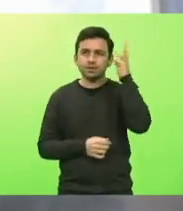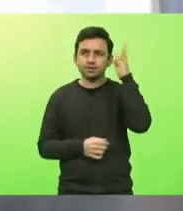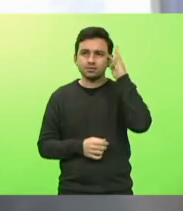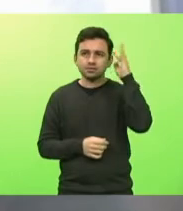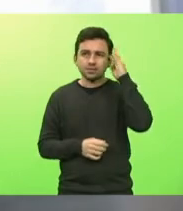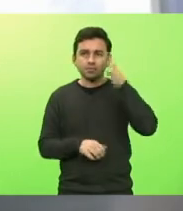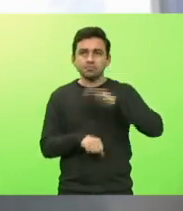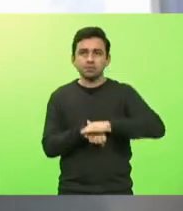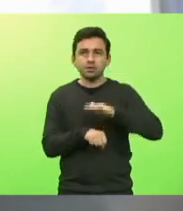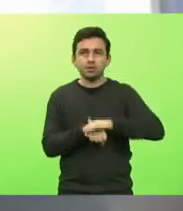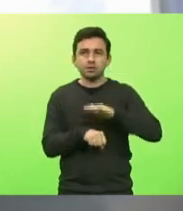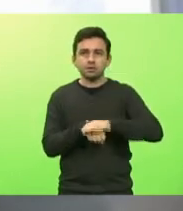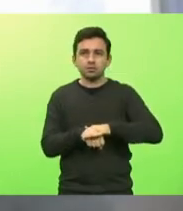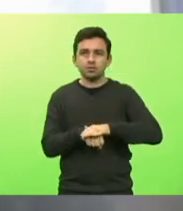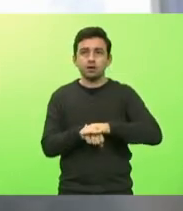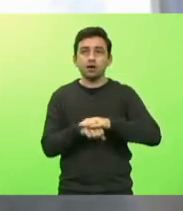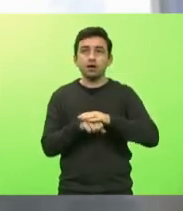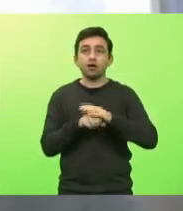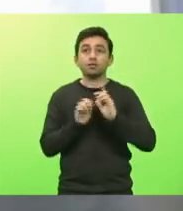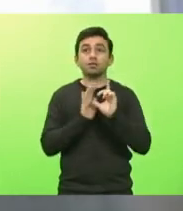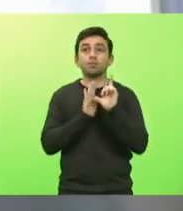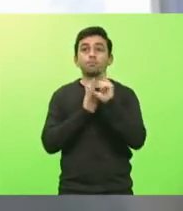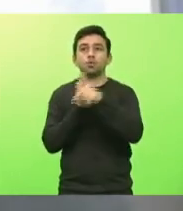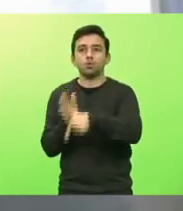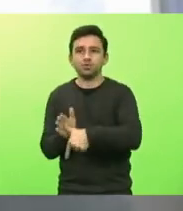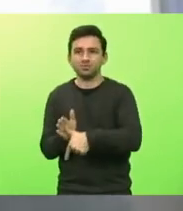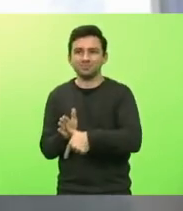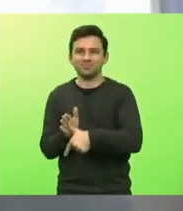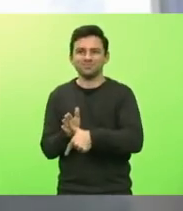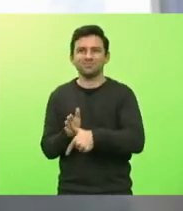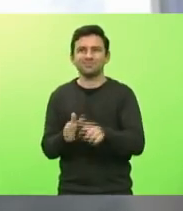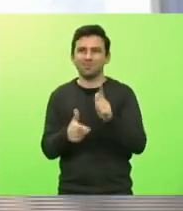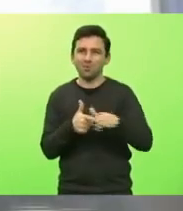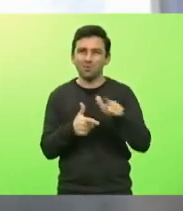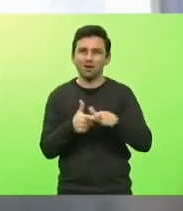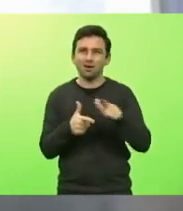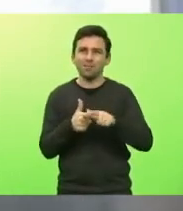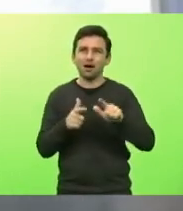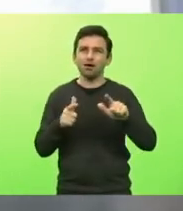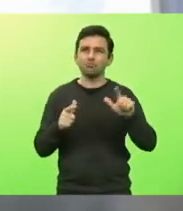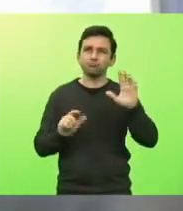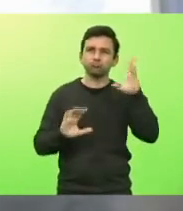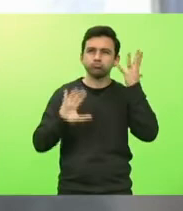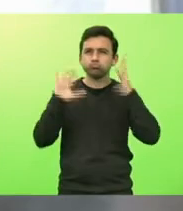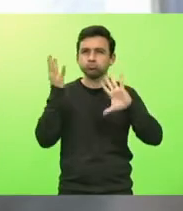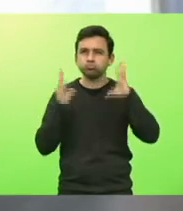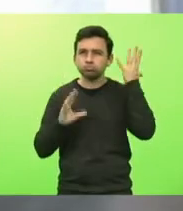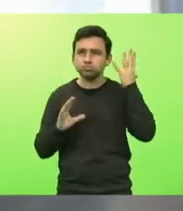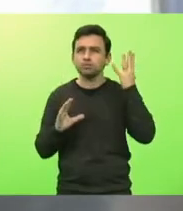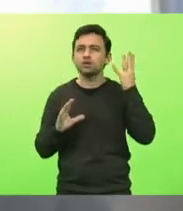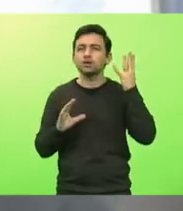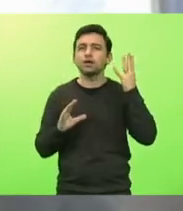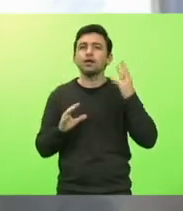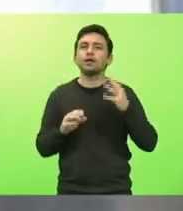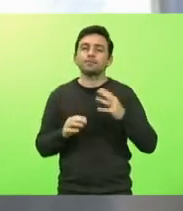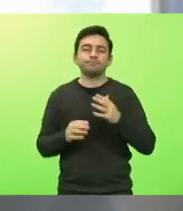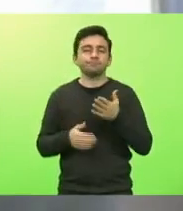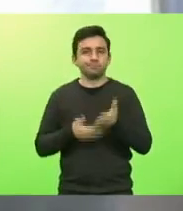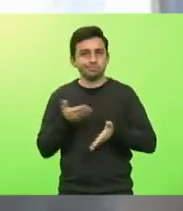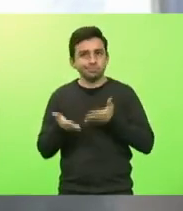ação posterior aos eventos climáticos, em especial no atendimento